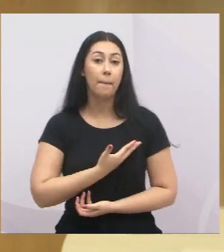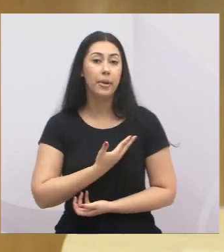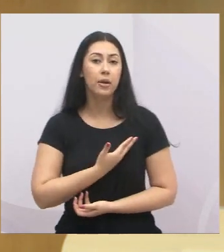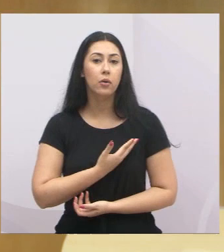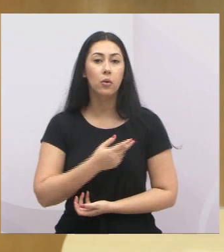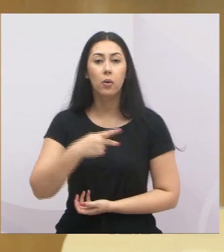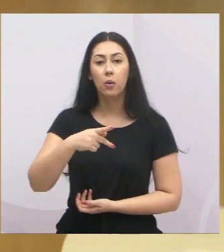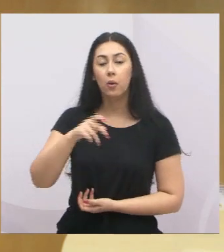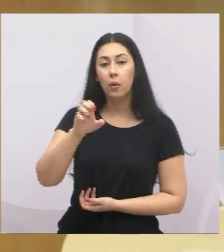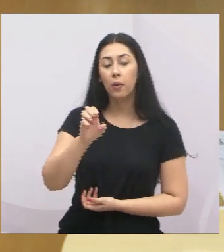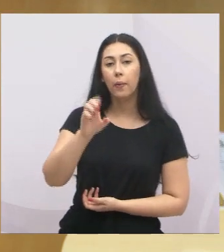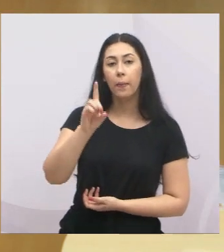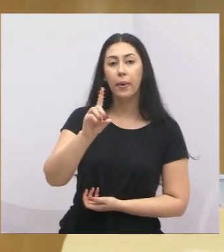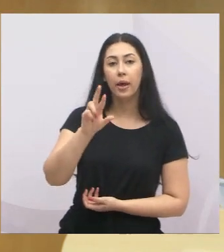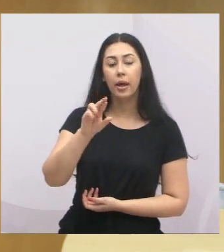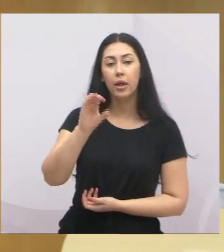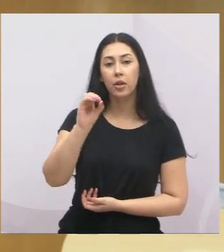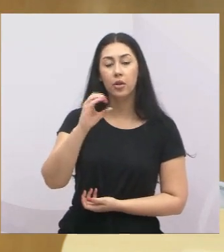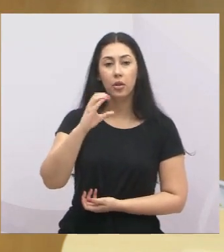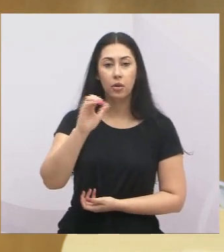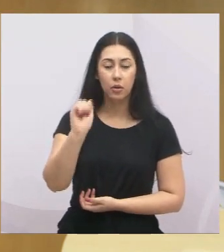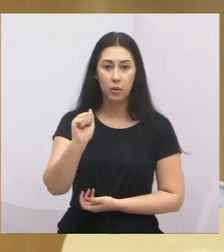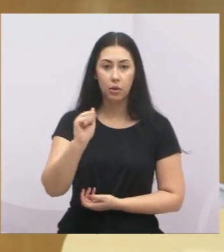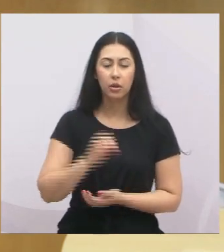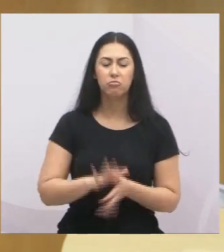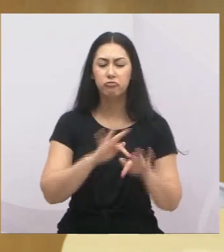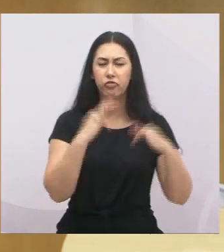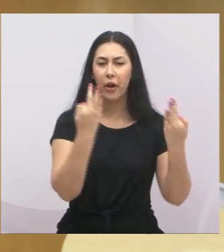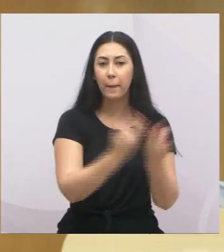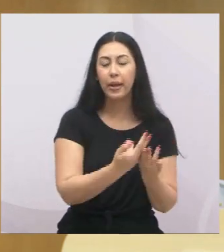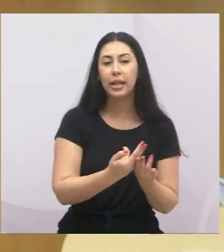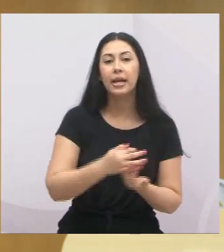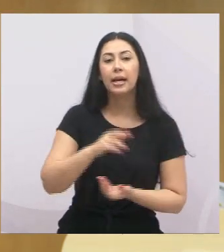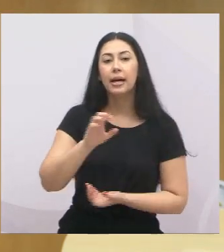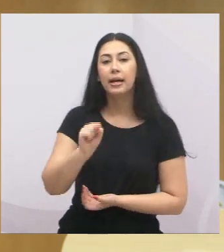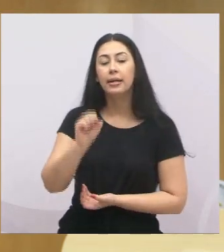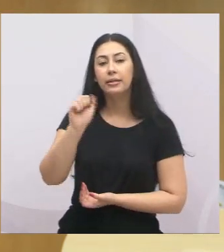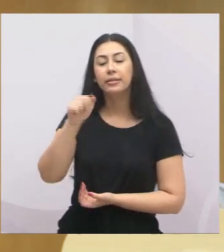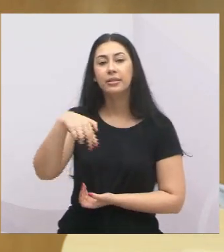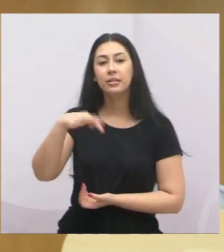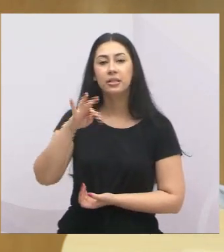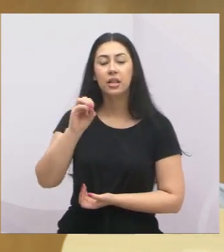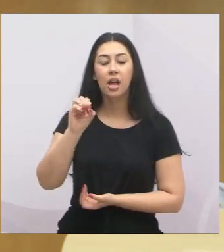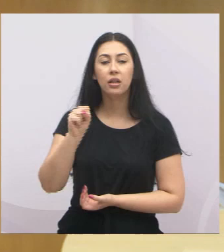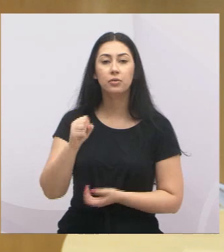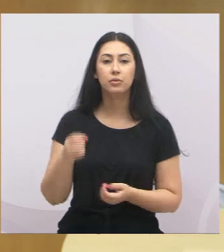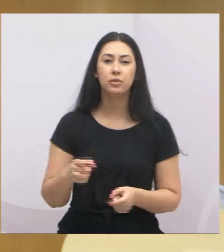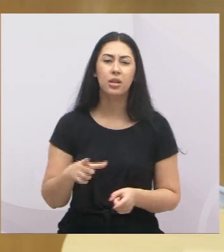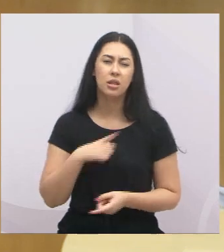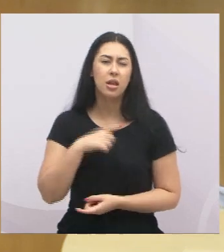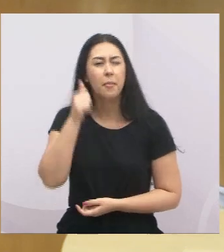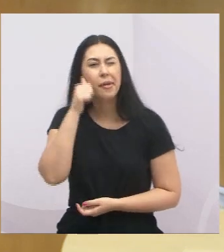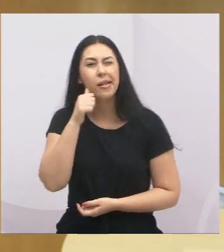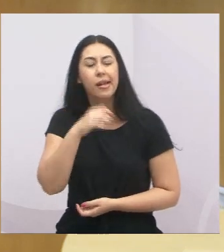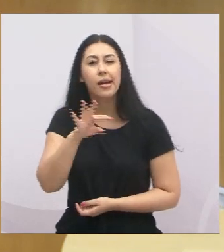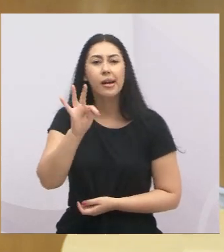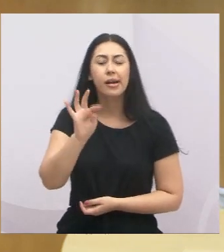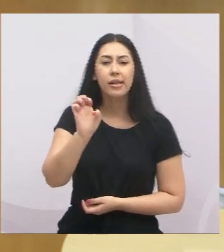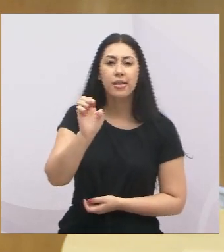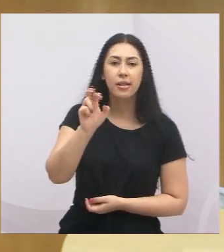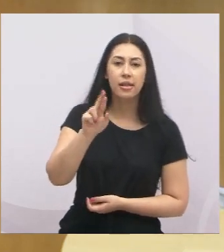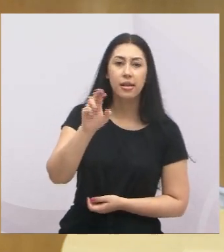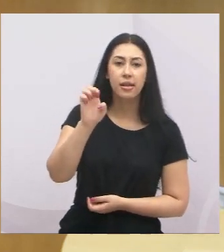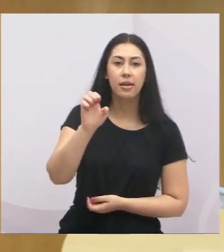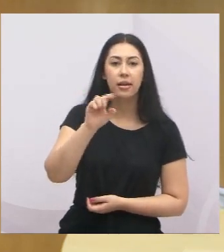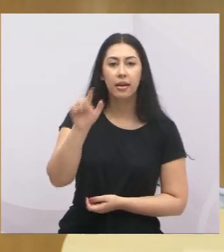irmão Pedroca, né? Para toda a família Santos, né? Quero citar aqui a dona Tereza, que uma pessoa muito estimada no nosso